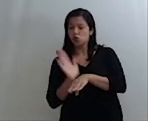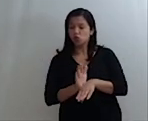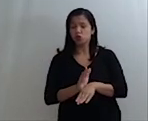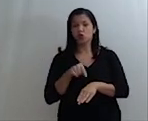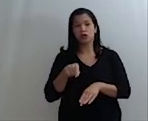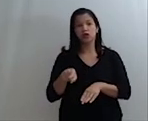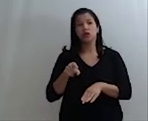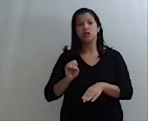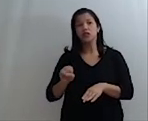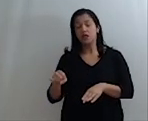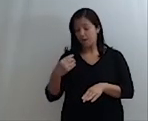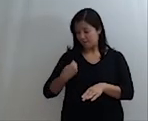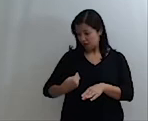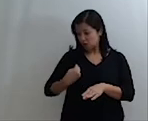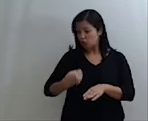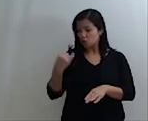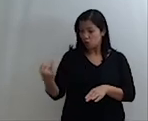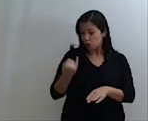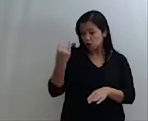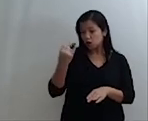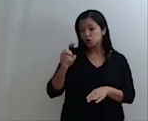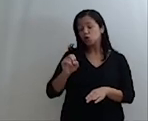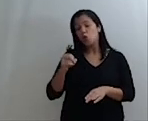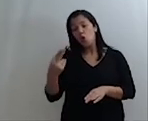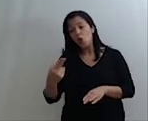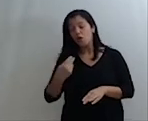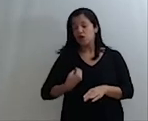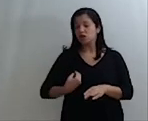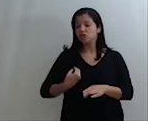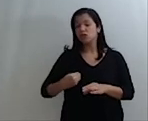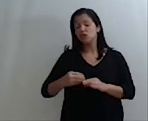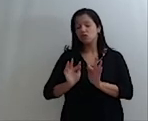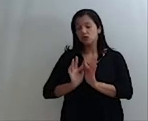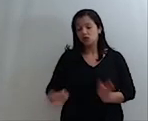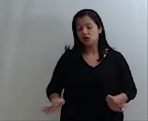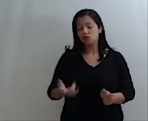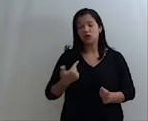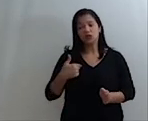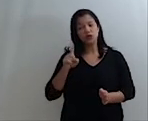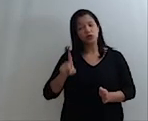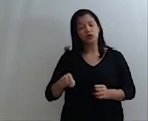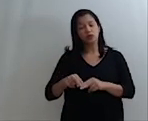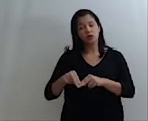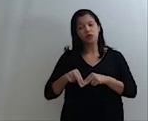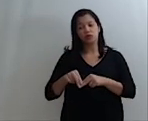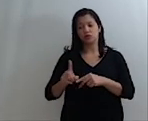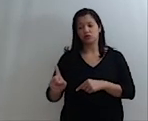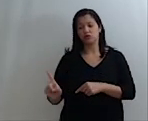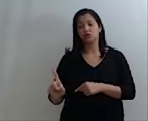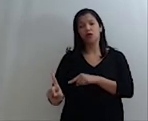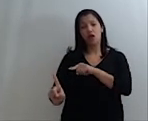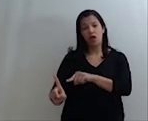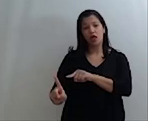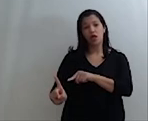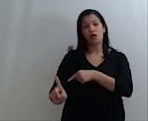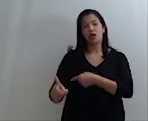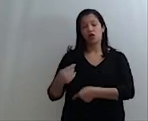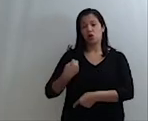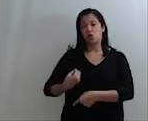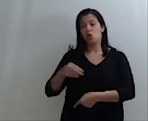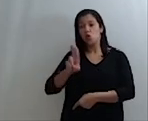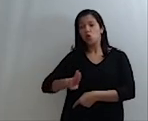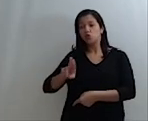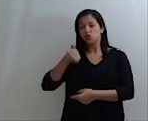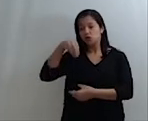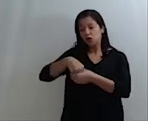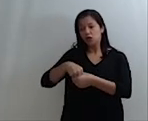participação seria de relevância ou de menor importância eh a justificar a incidência bom indo para o tema principal do do do